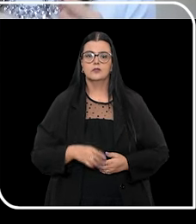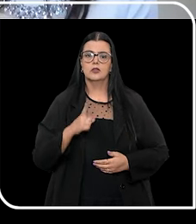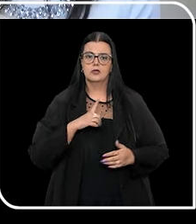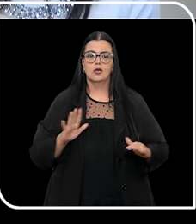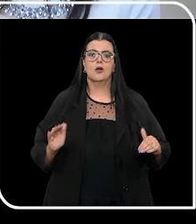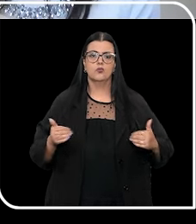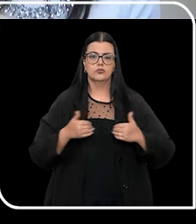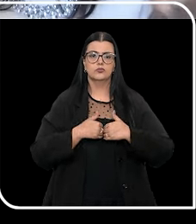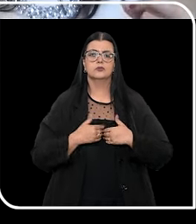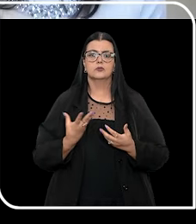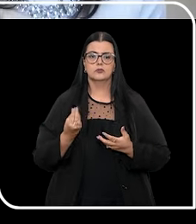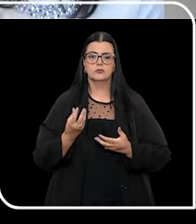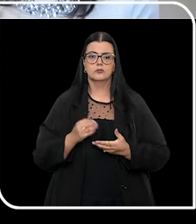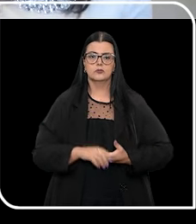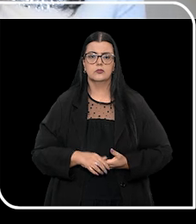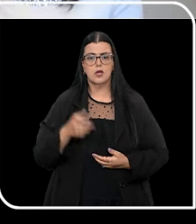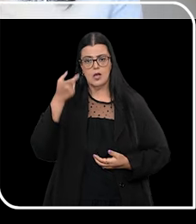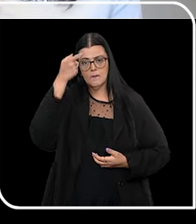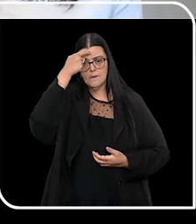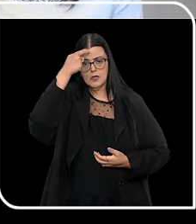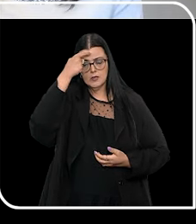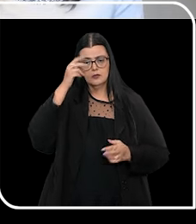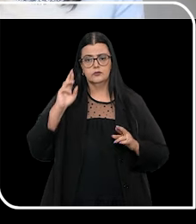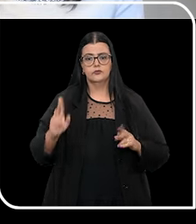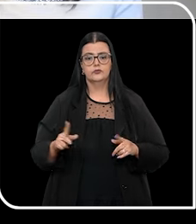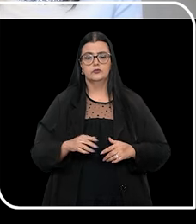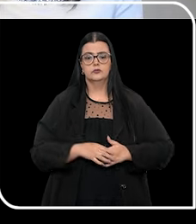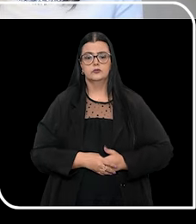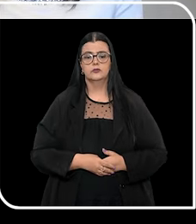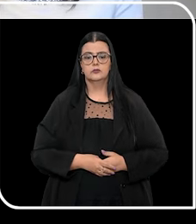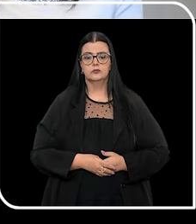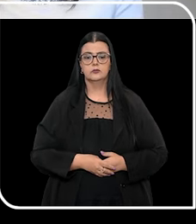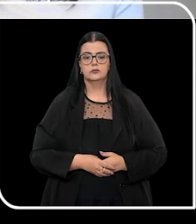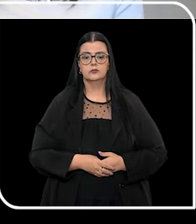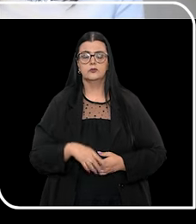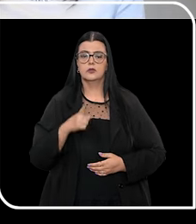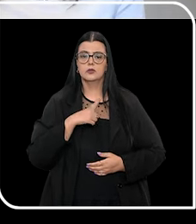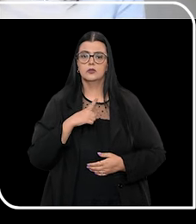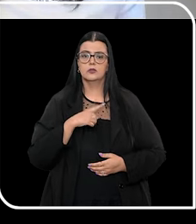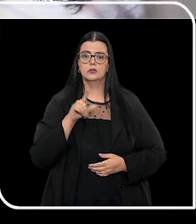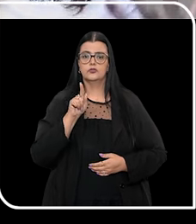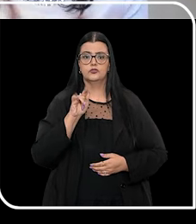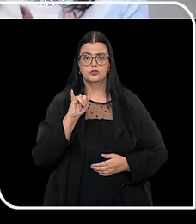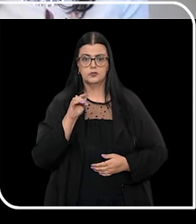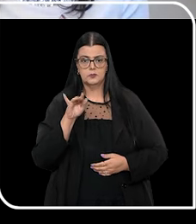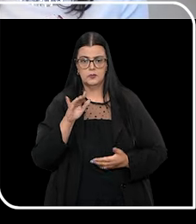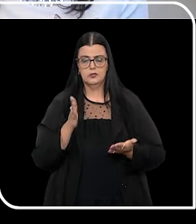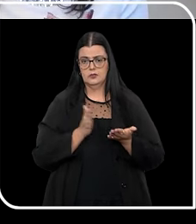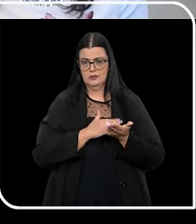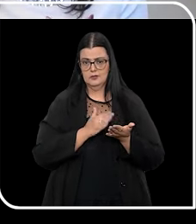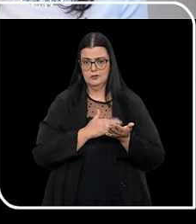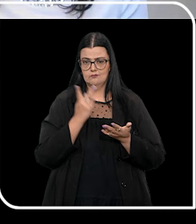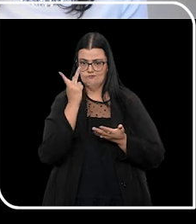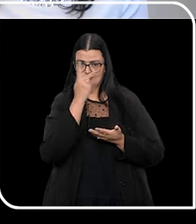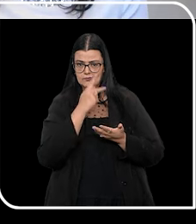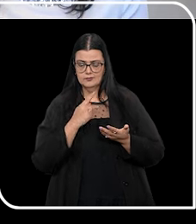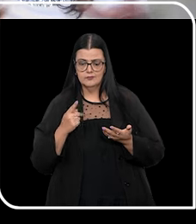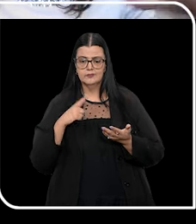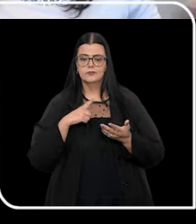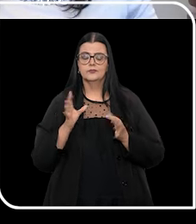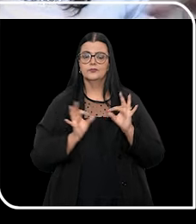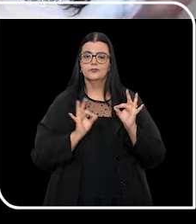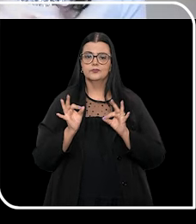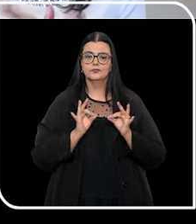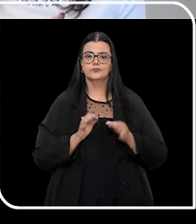gente tem muito livro para pessoas com autismo né Uma Mente diferente eh a gente tem Gibi também gibi da Turma da